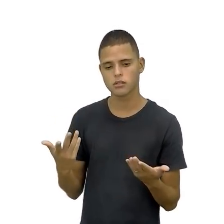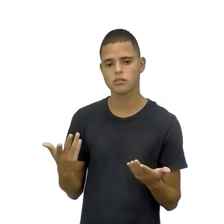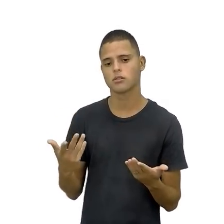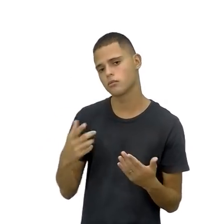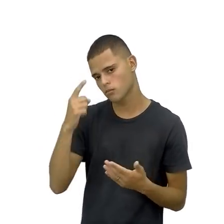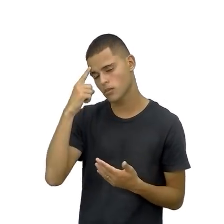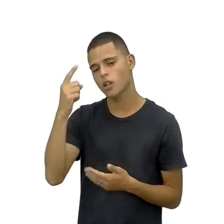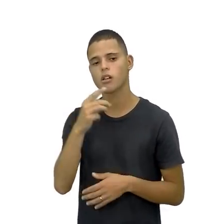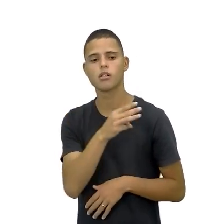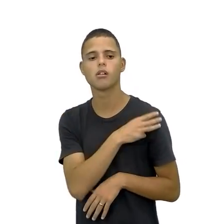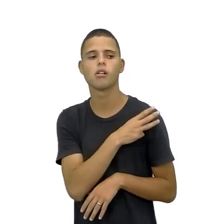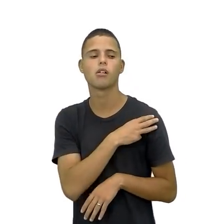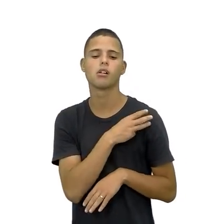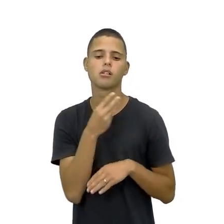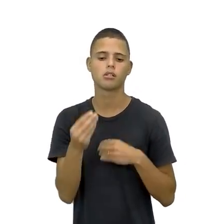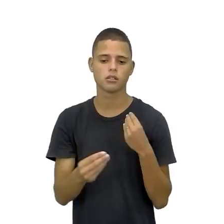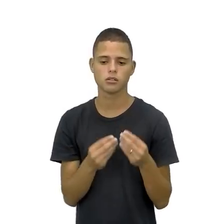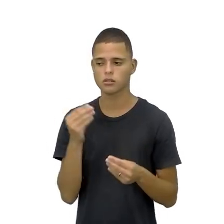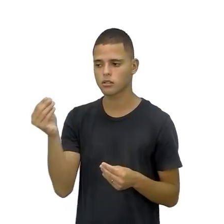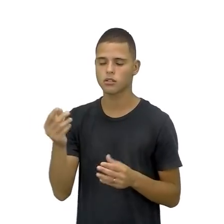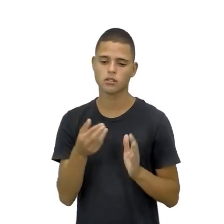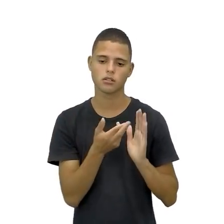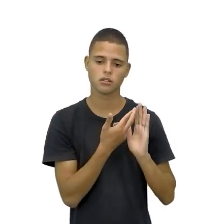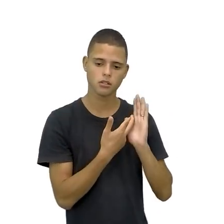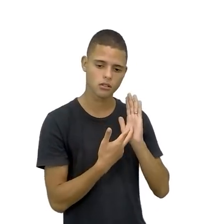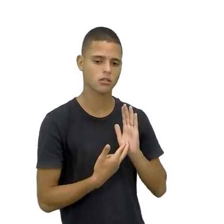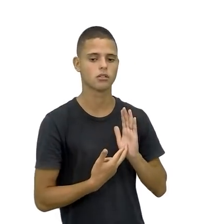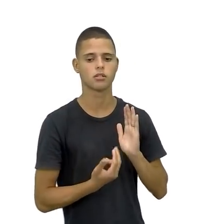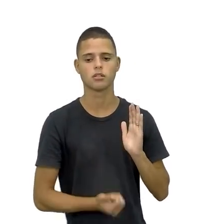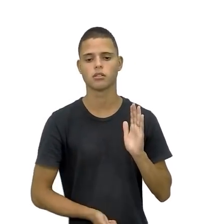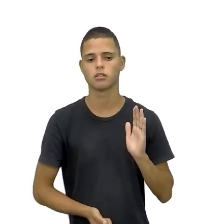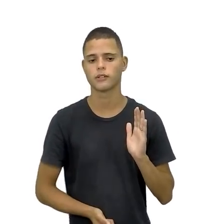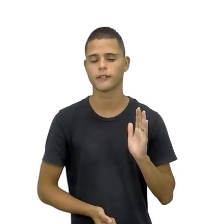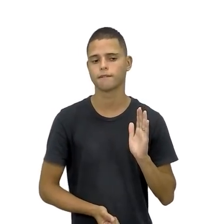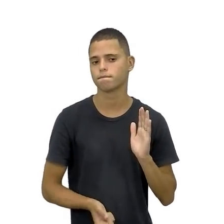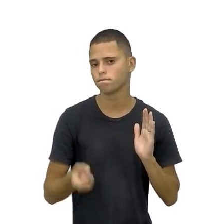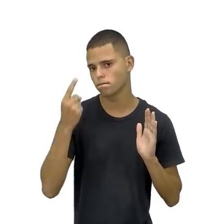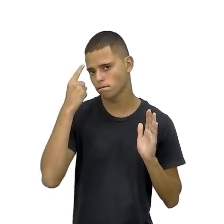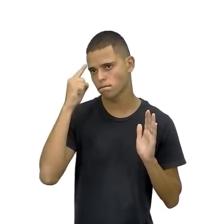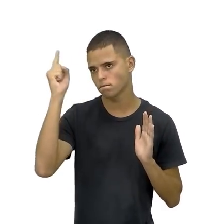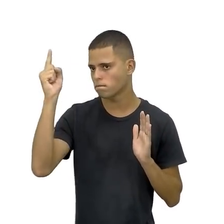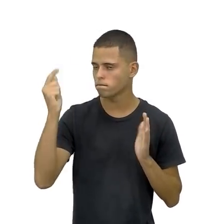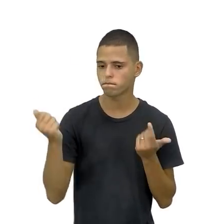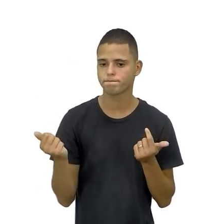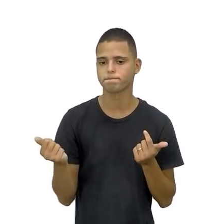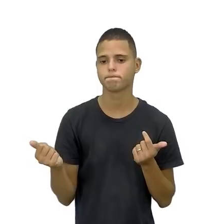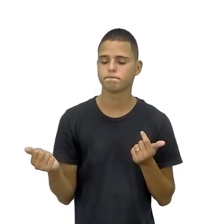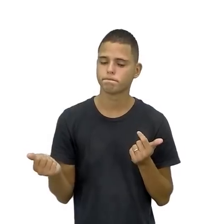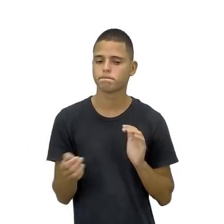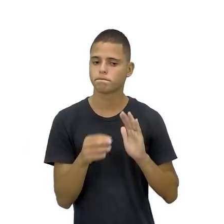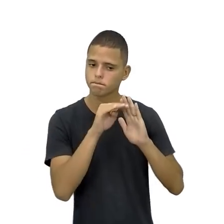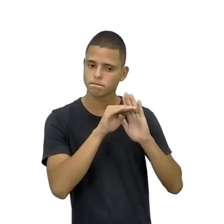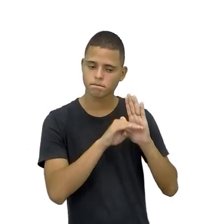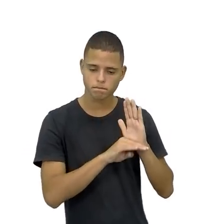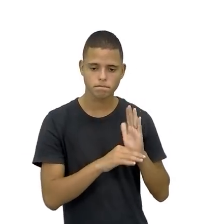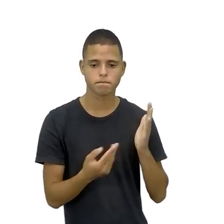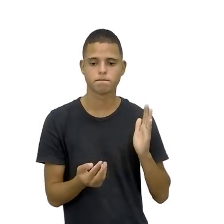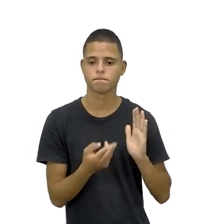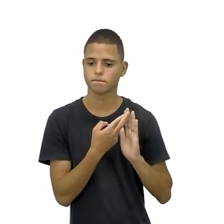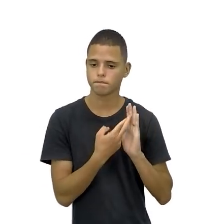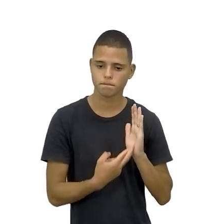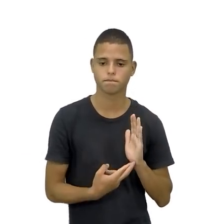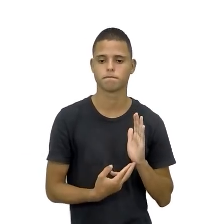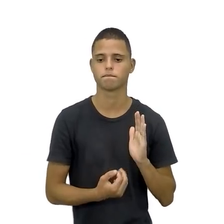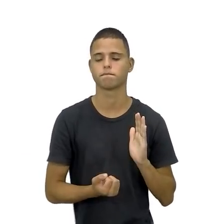ensino médio, como é que eles podem produzir, então, uma ideia de uma dissertação, né, porque é muito cobrado,